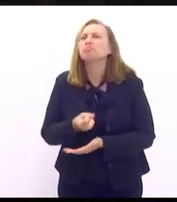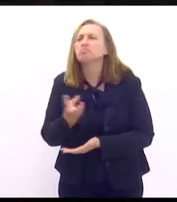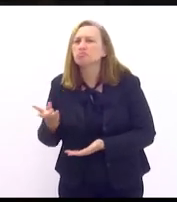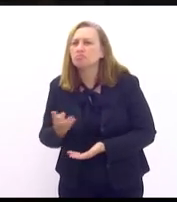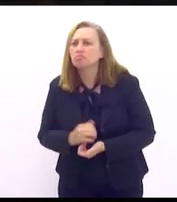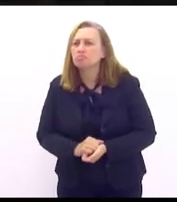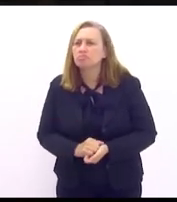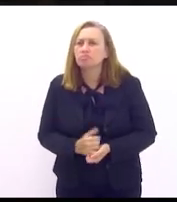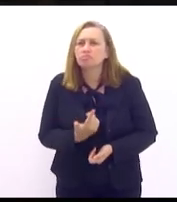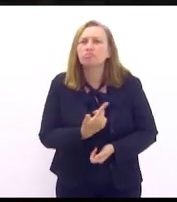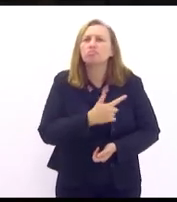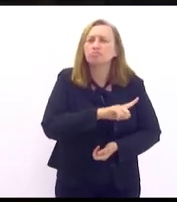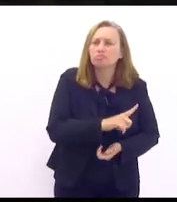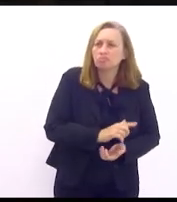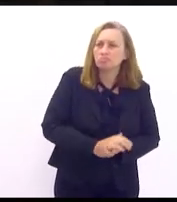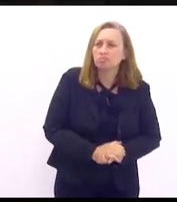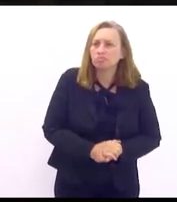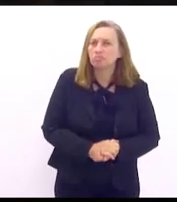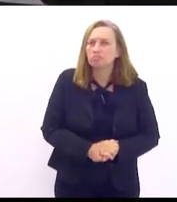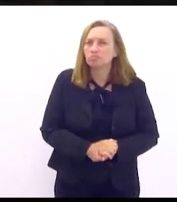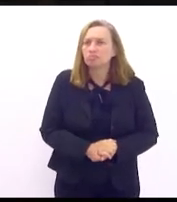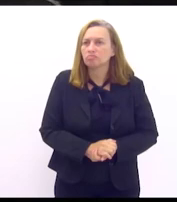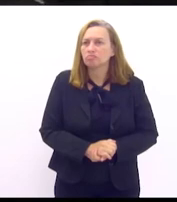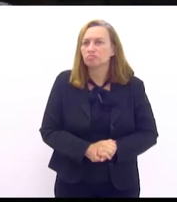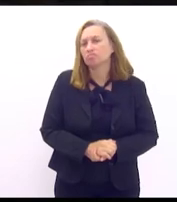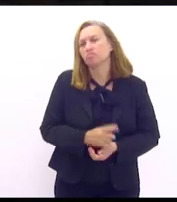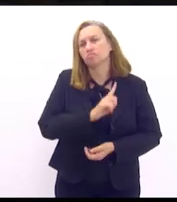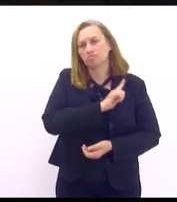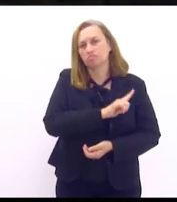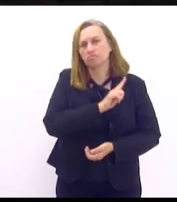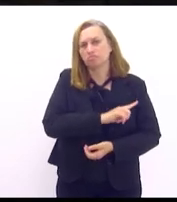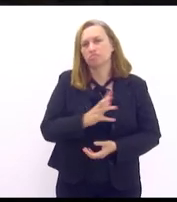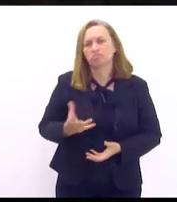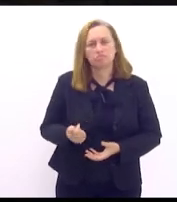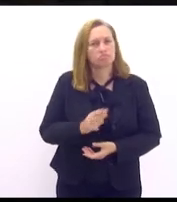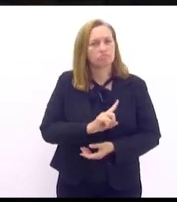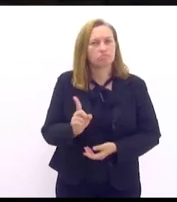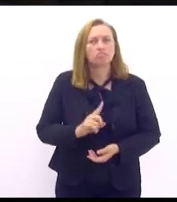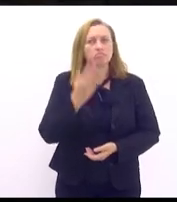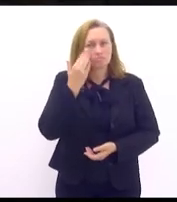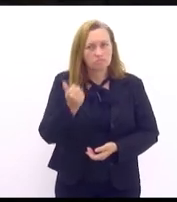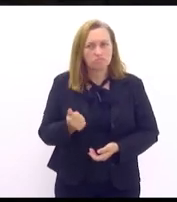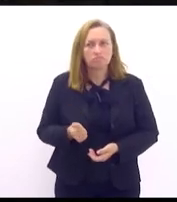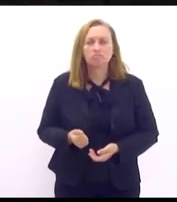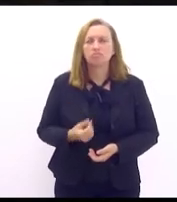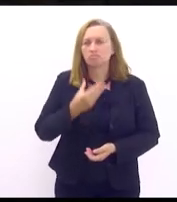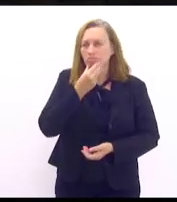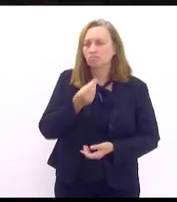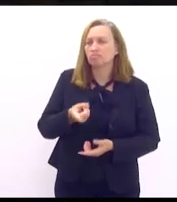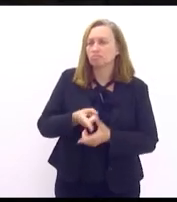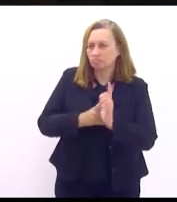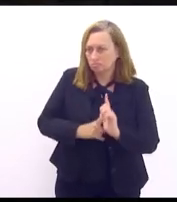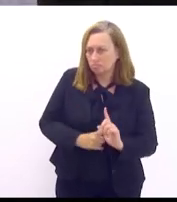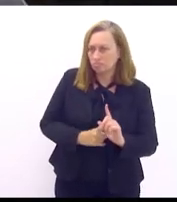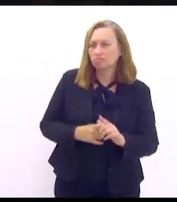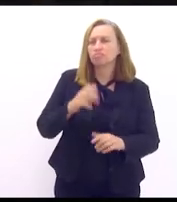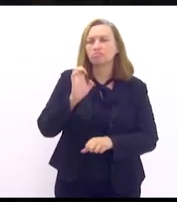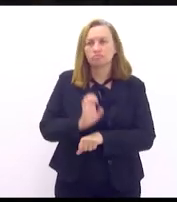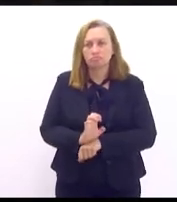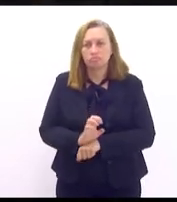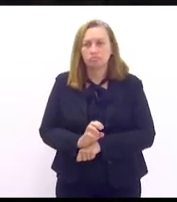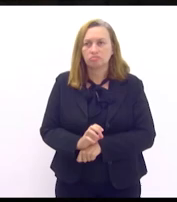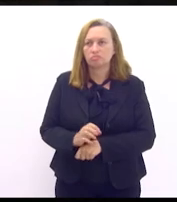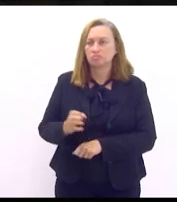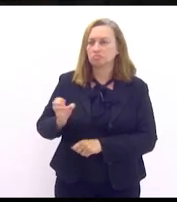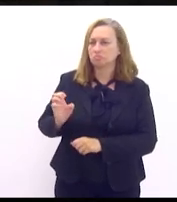99% que deve, ele não cobrou, porque não é possível que isso é uma gestão eficiente. A gente sabendo que o cara deve, o Estado, alguns caras, e são